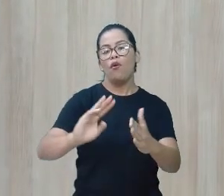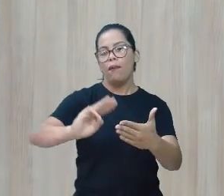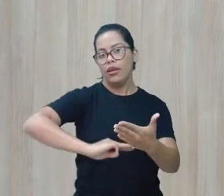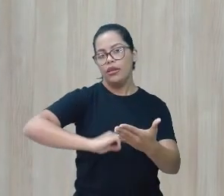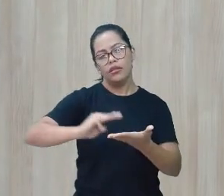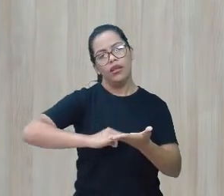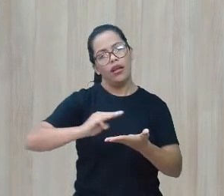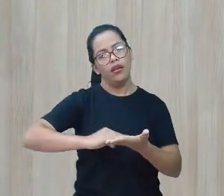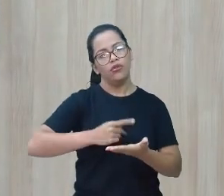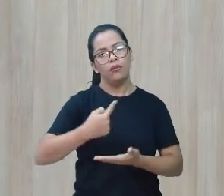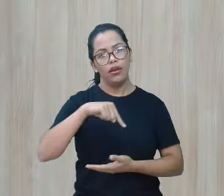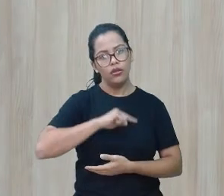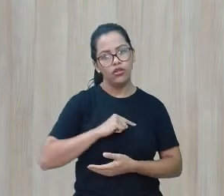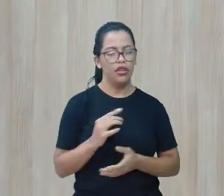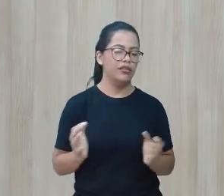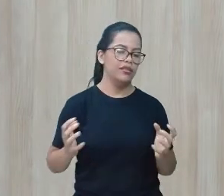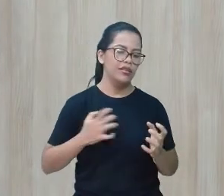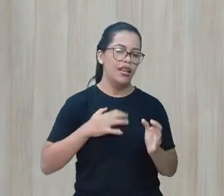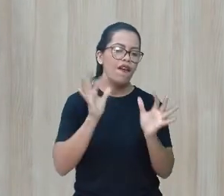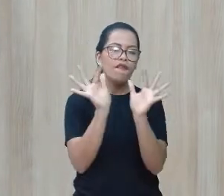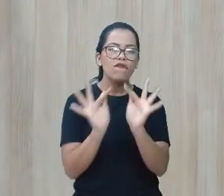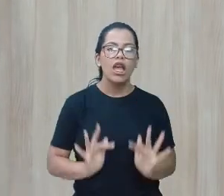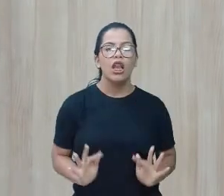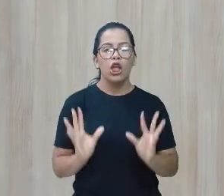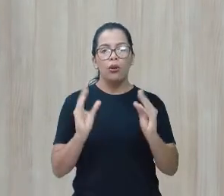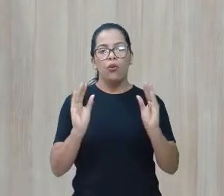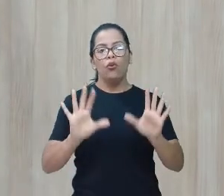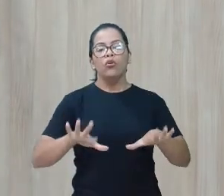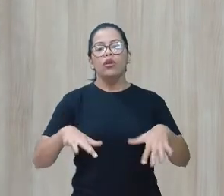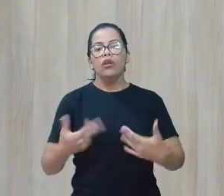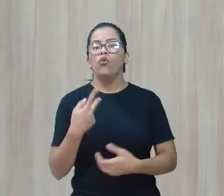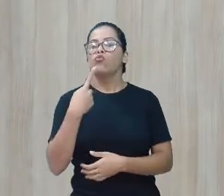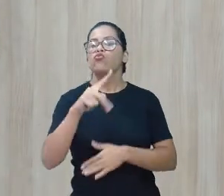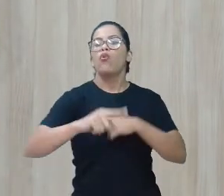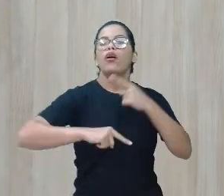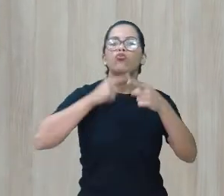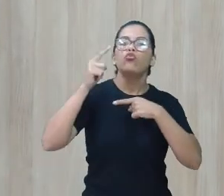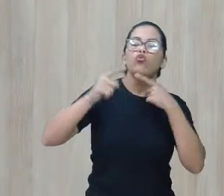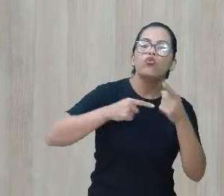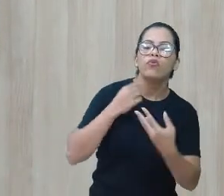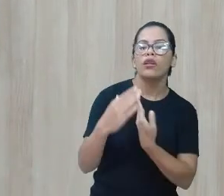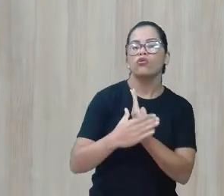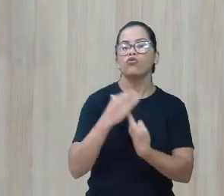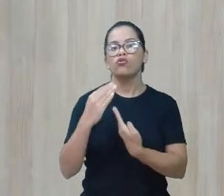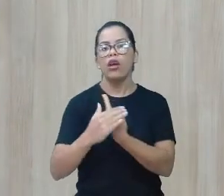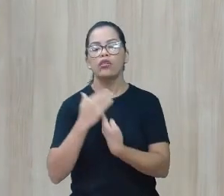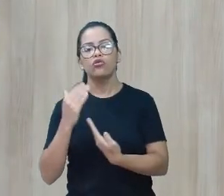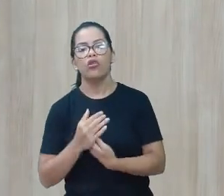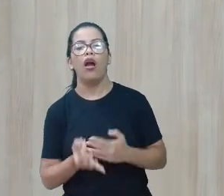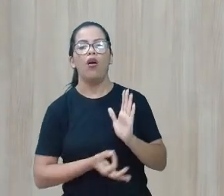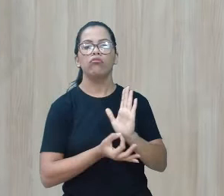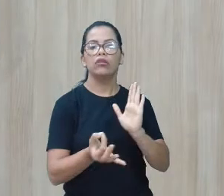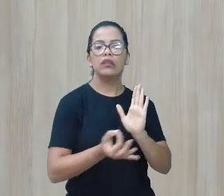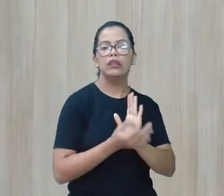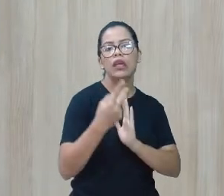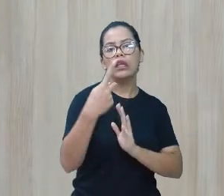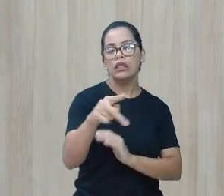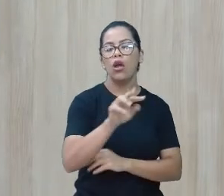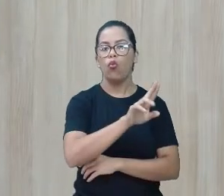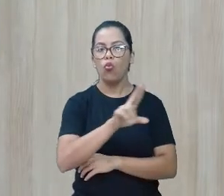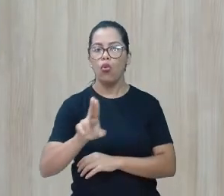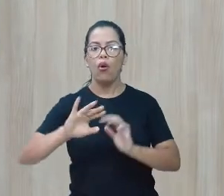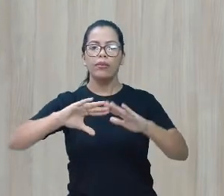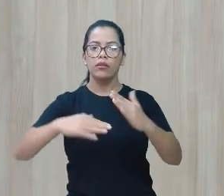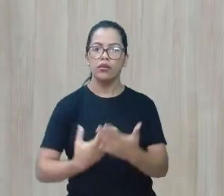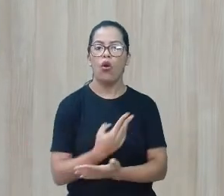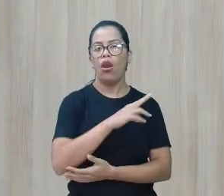feliz demais, tá bom? Então, manda sua dúvida, sugestão, dica, diz seu nome, certo? E a escola que você é, tá